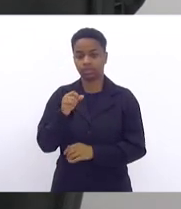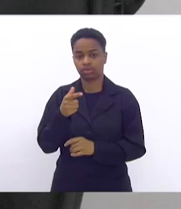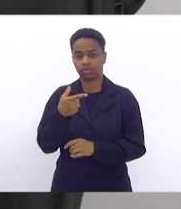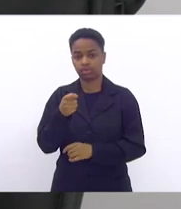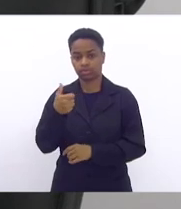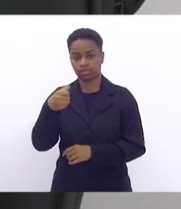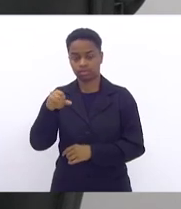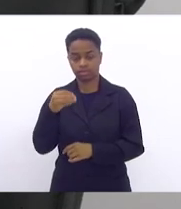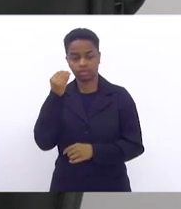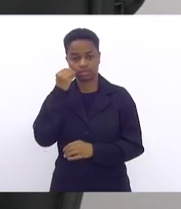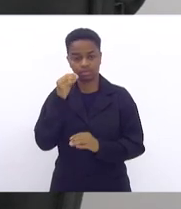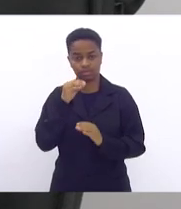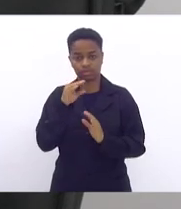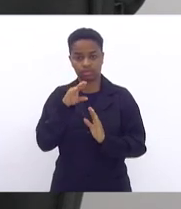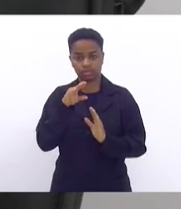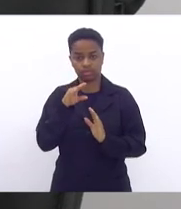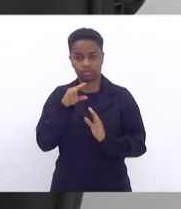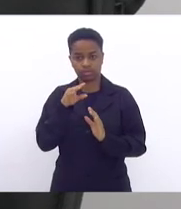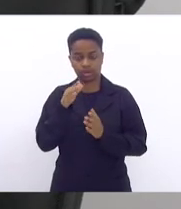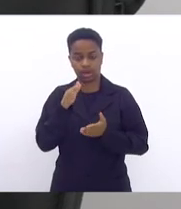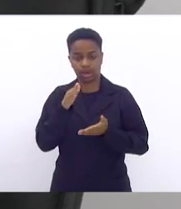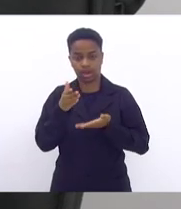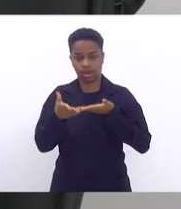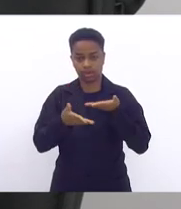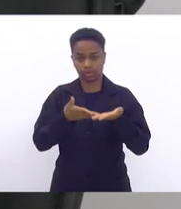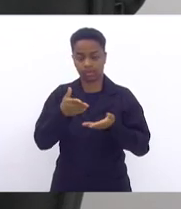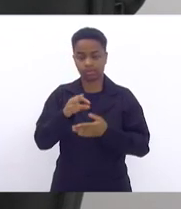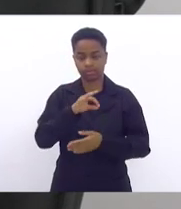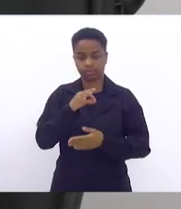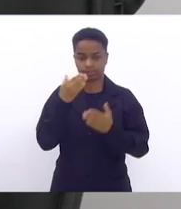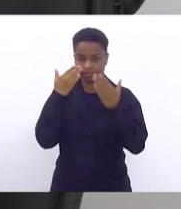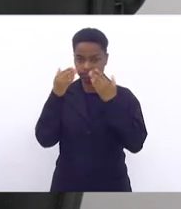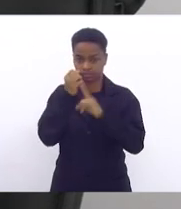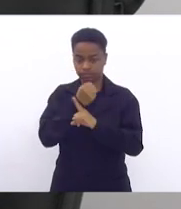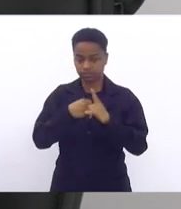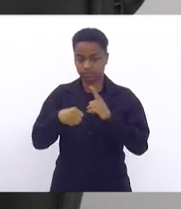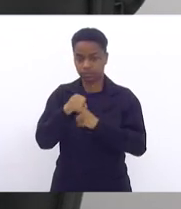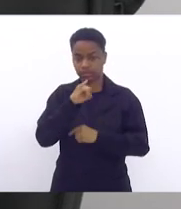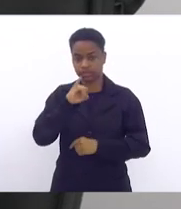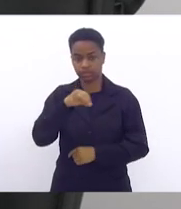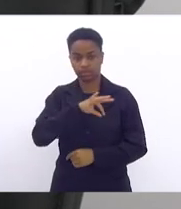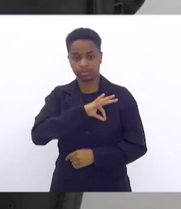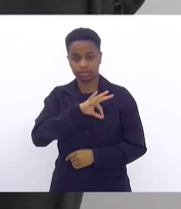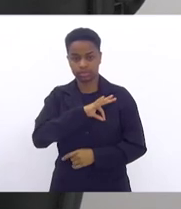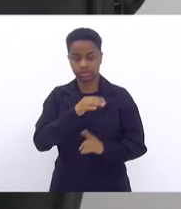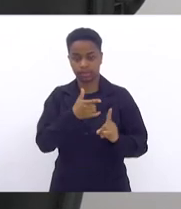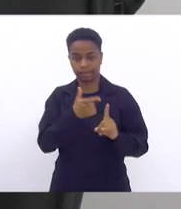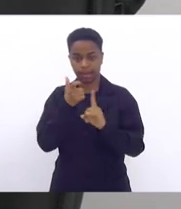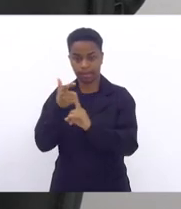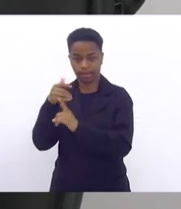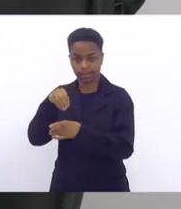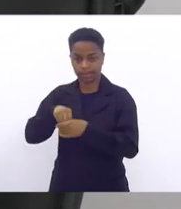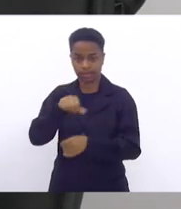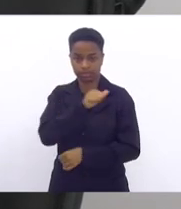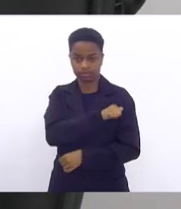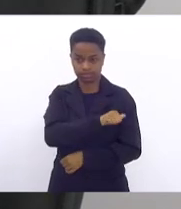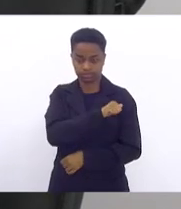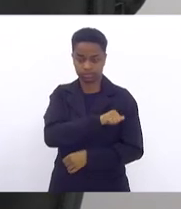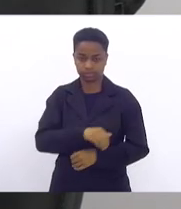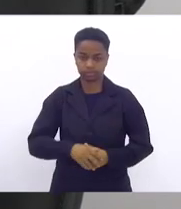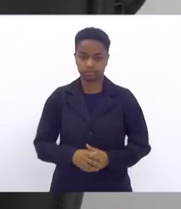para incluir o acolhimento psicossocial de familiares de policiais assassinados no âmbito do Estado do Rio de